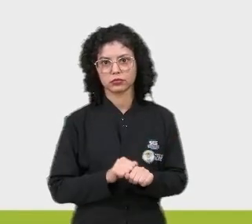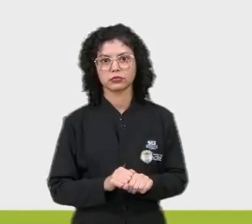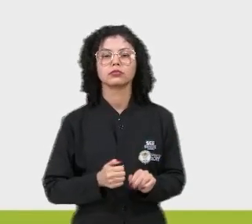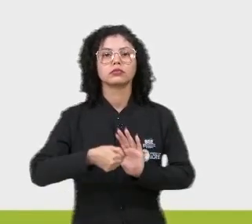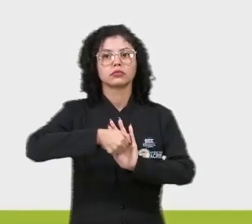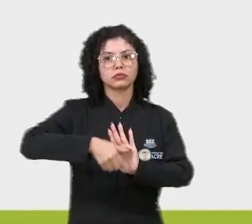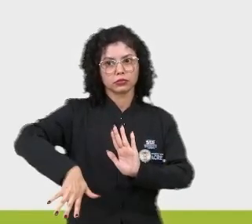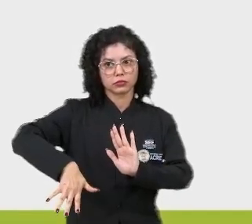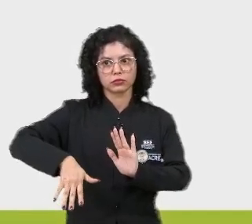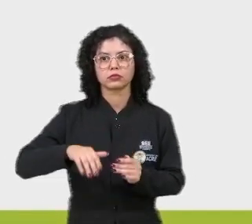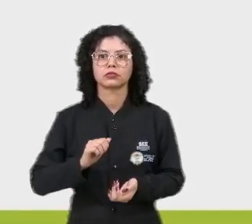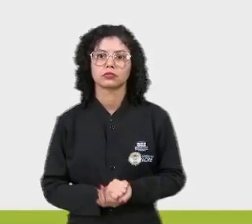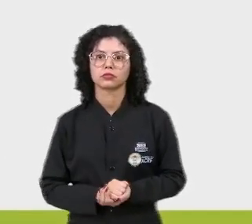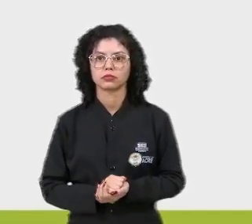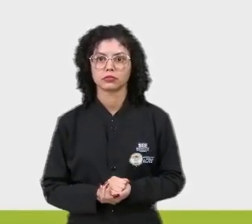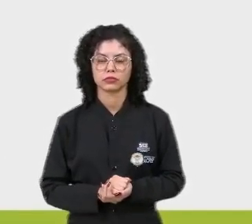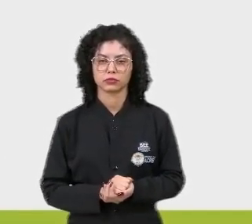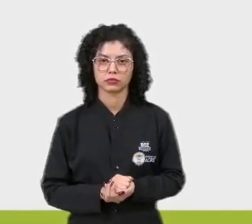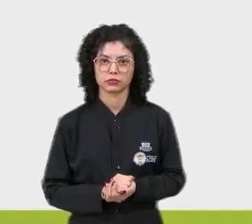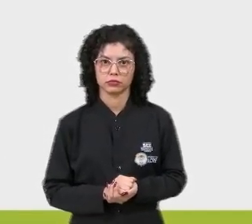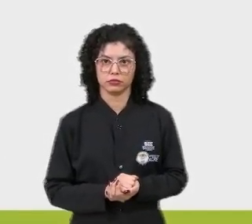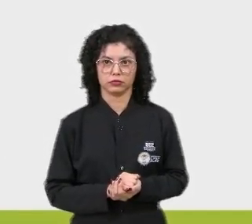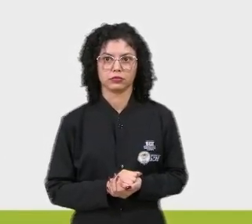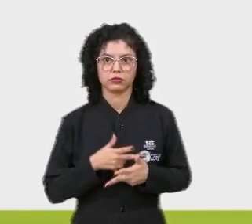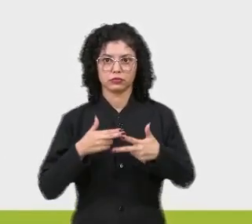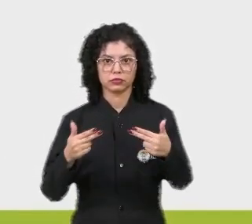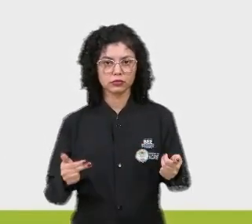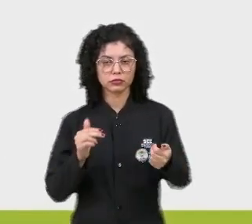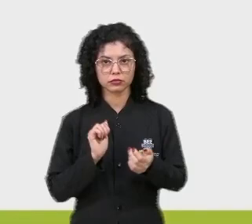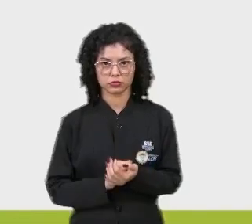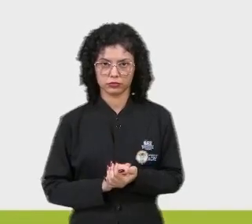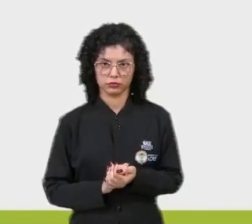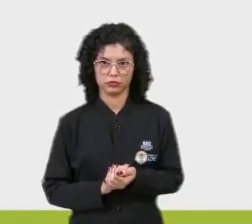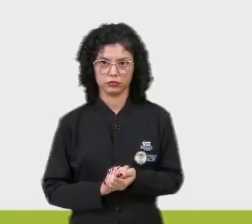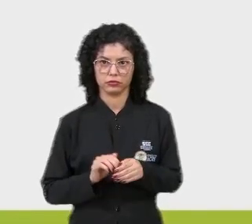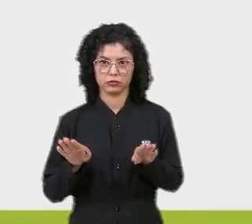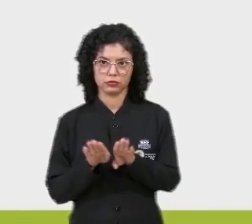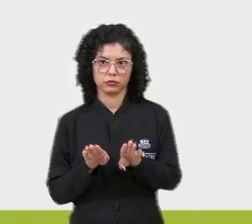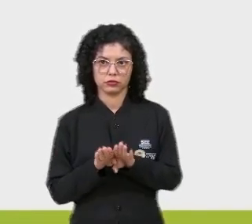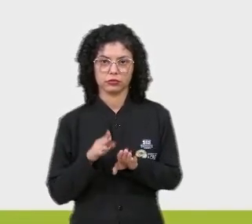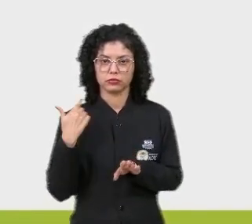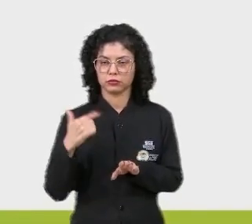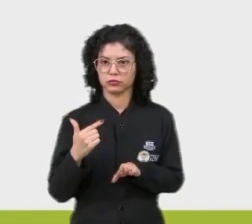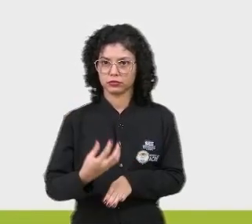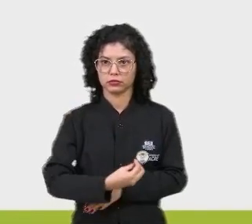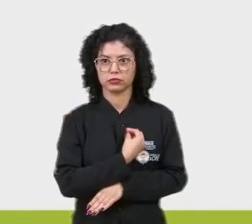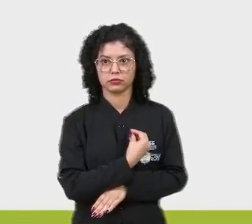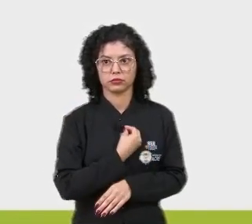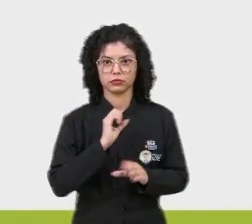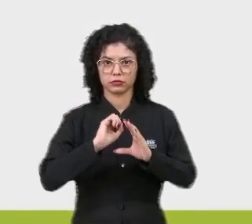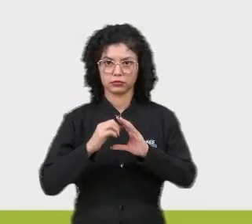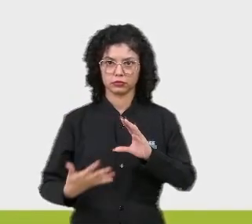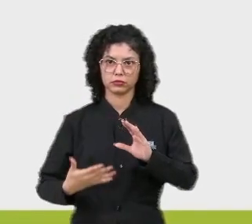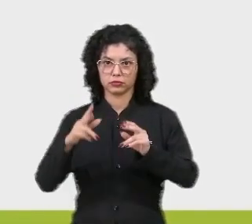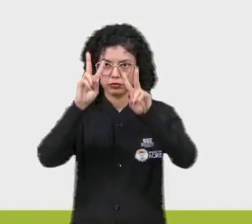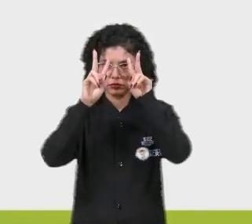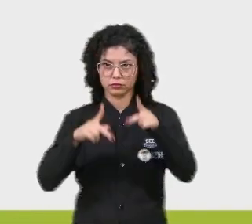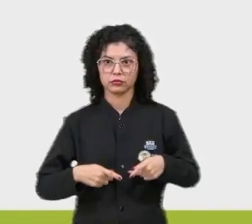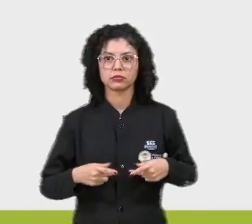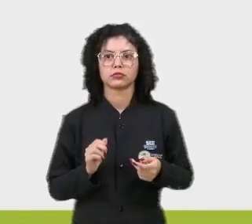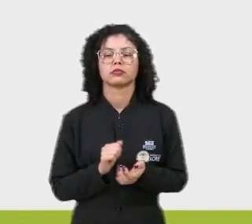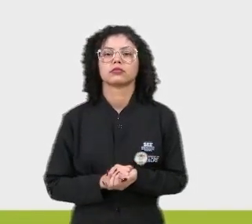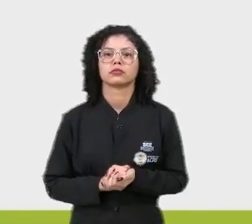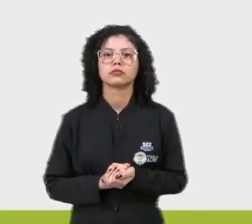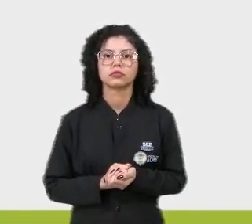linguagem quando eu tenho objetos inanimados ou sem vida tendo características humanas então